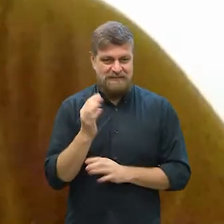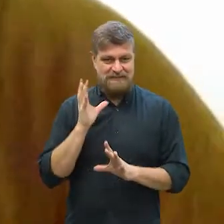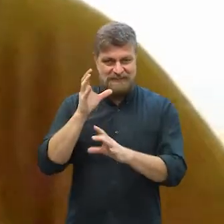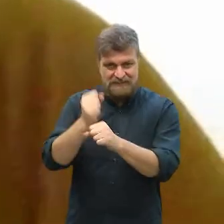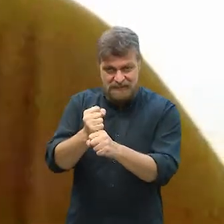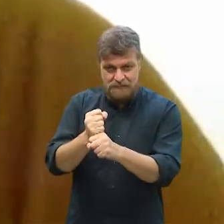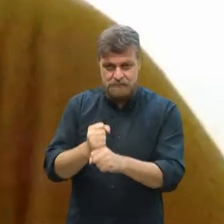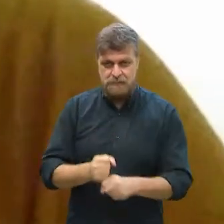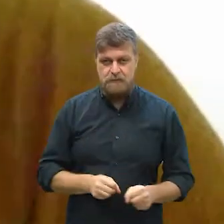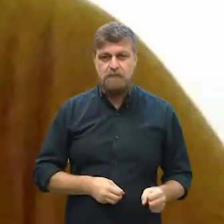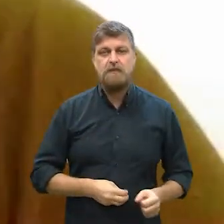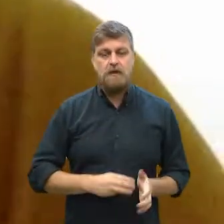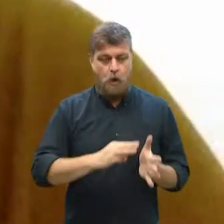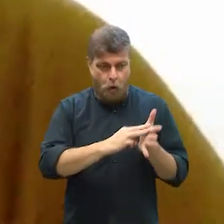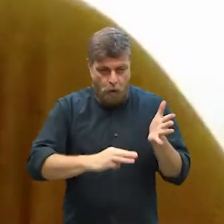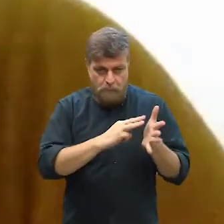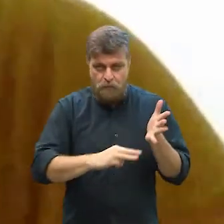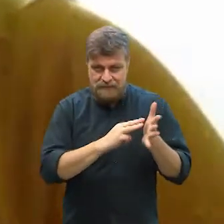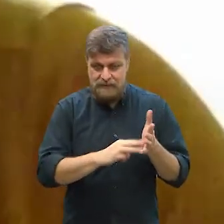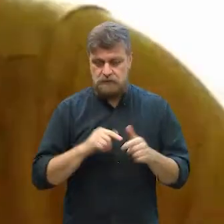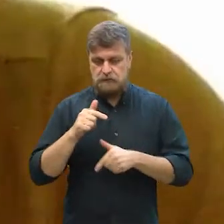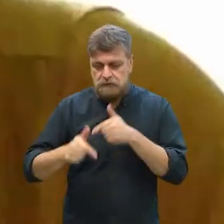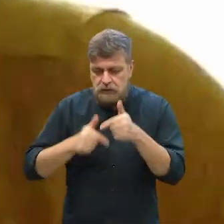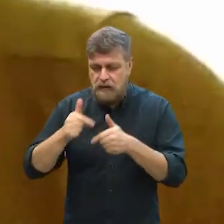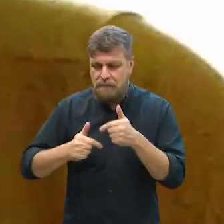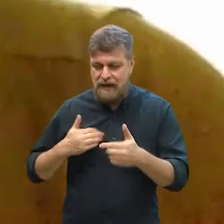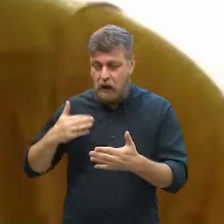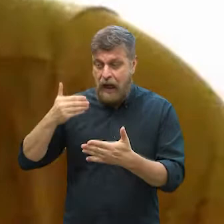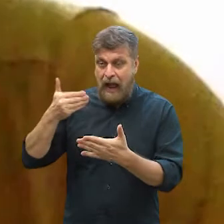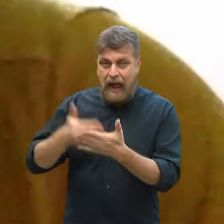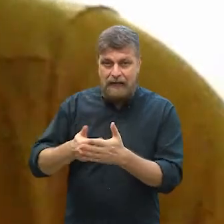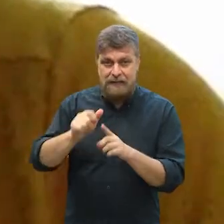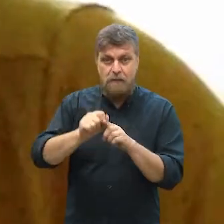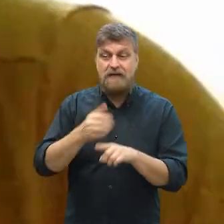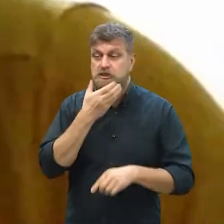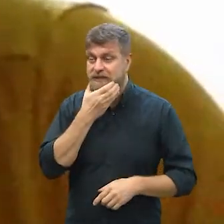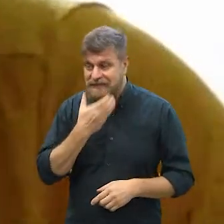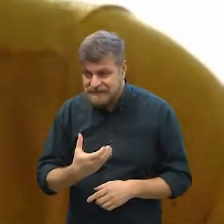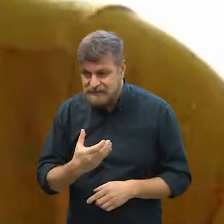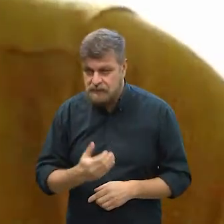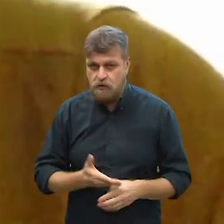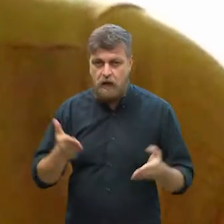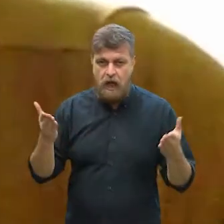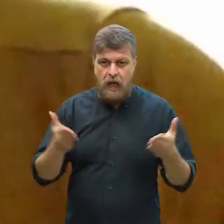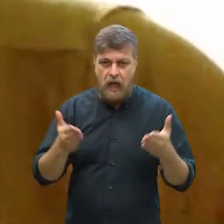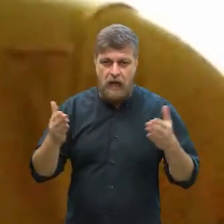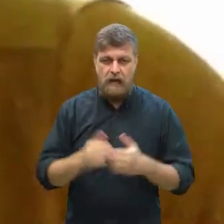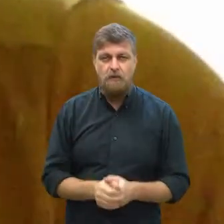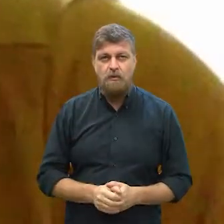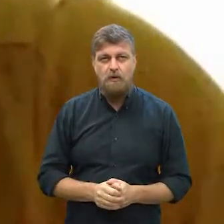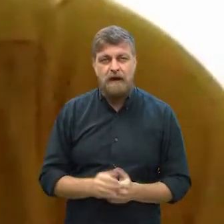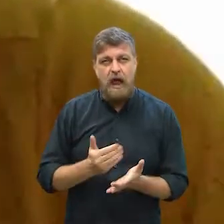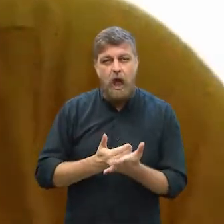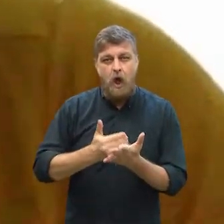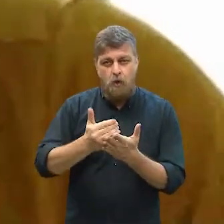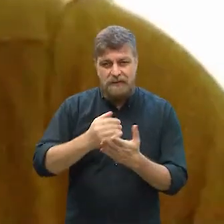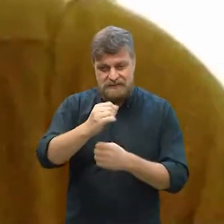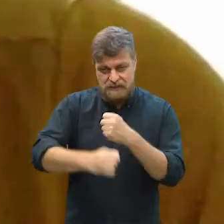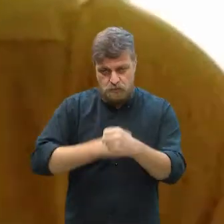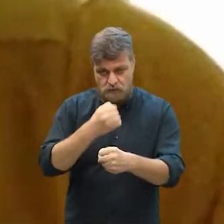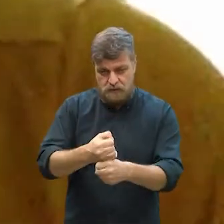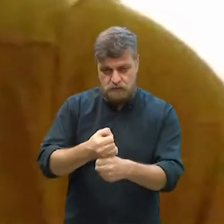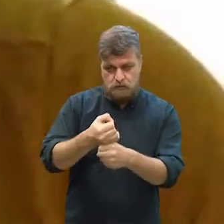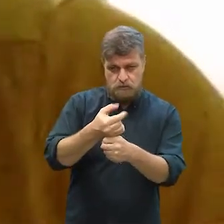gente foi para um modelo único de serviço até dezembro de 2020 mesmo, e agora em dezembro de janeiro, desculpa,